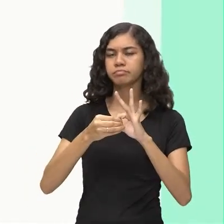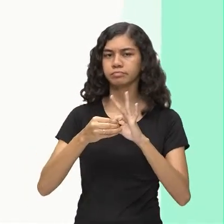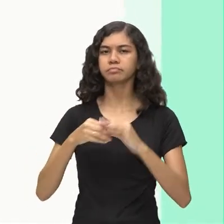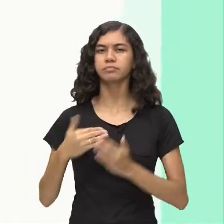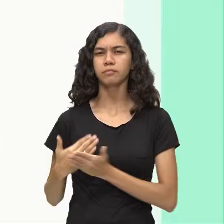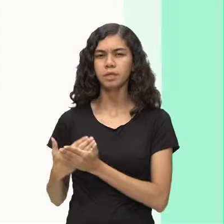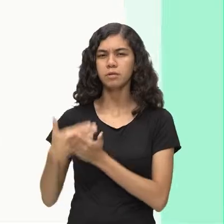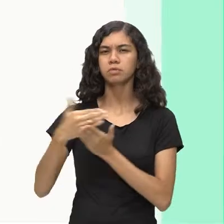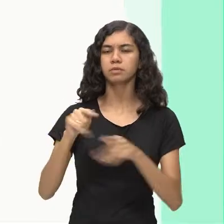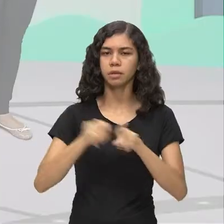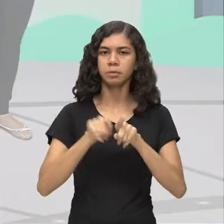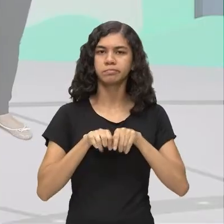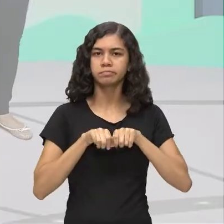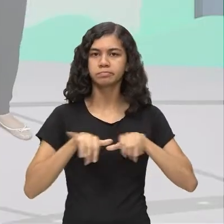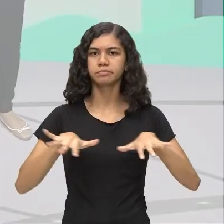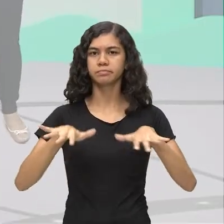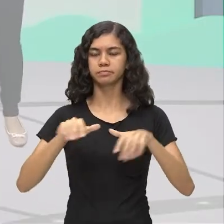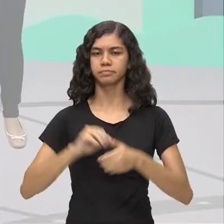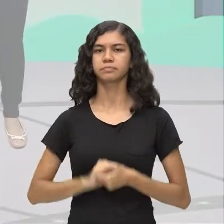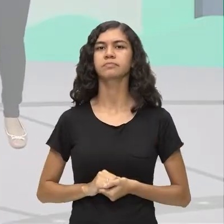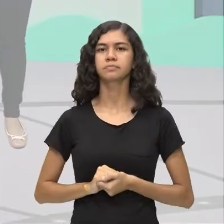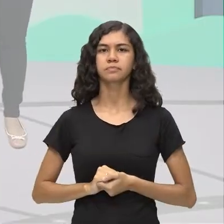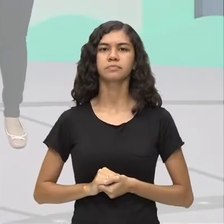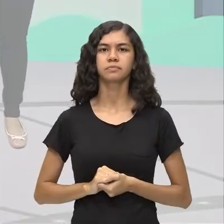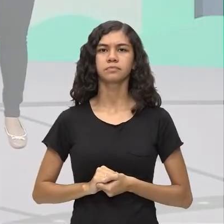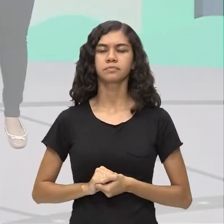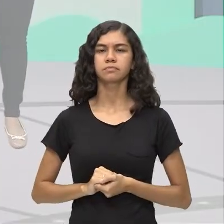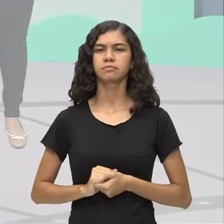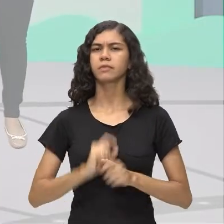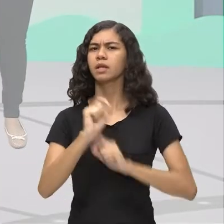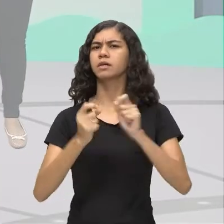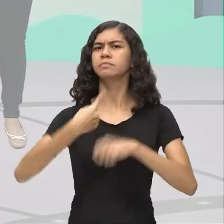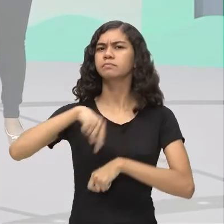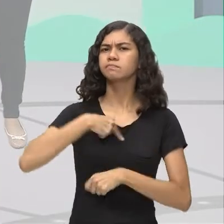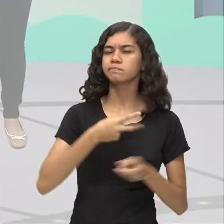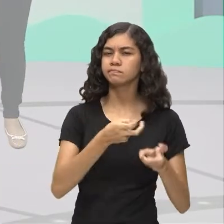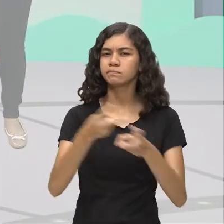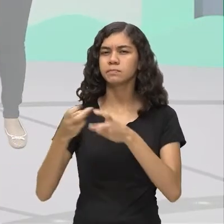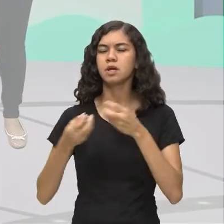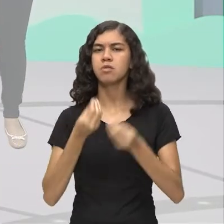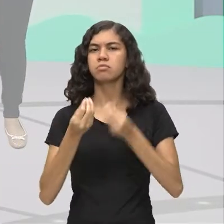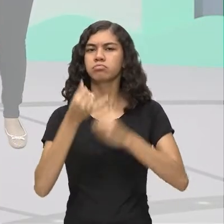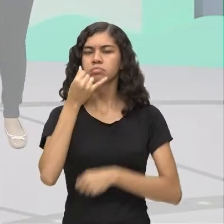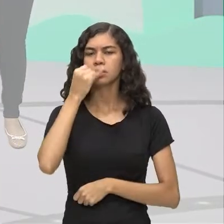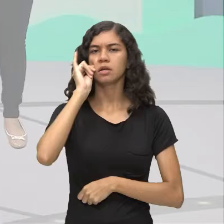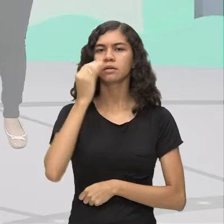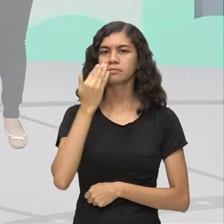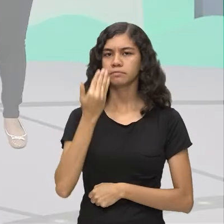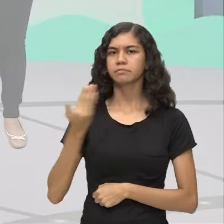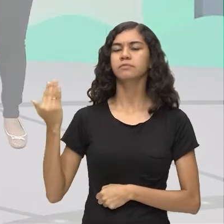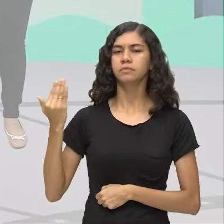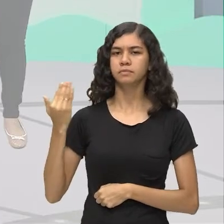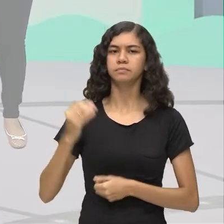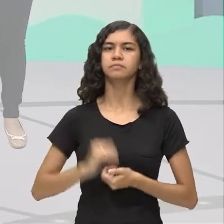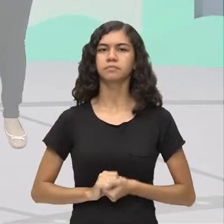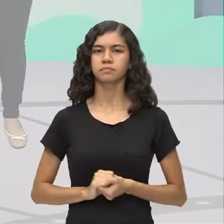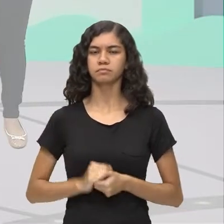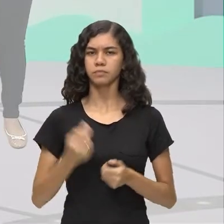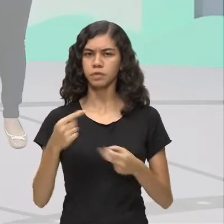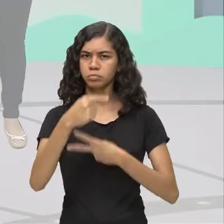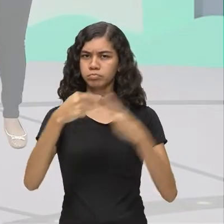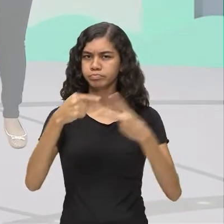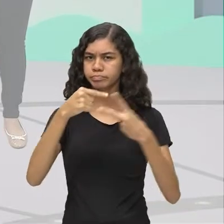início da epidemia. Aqui a gente vai observar as melhores formas de prevenção contra o HIV e a